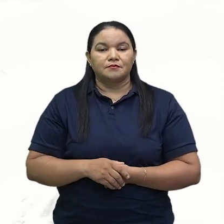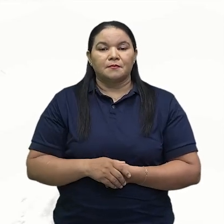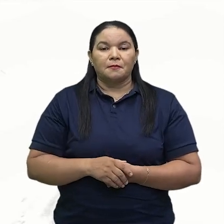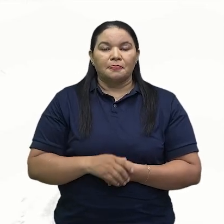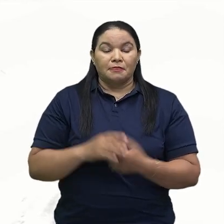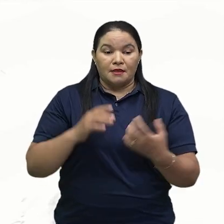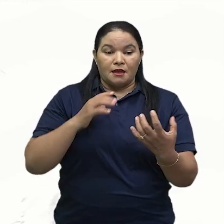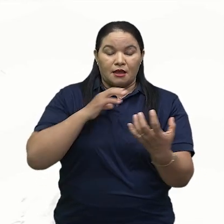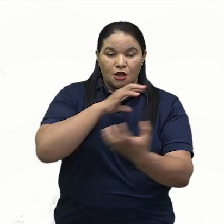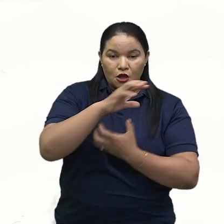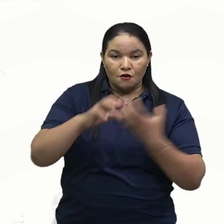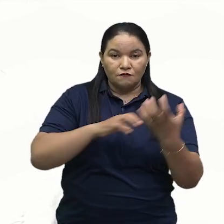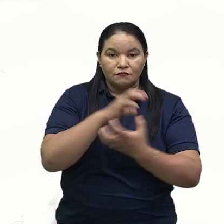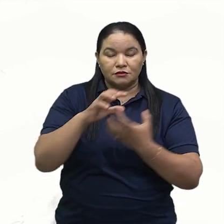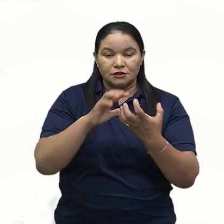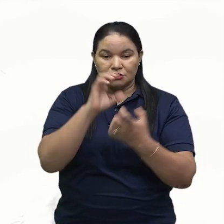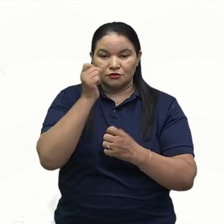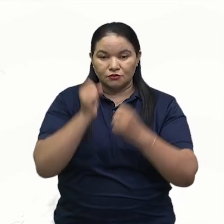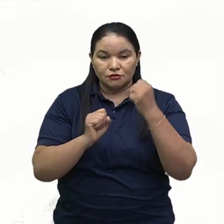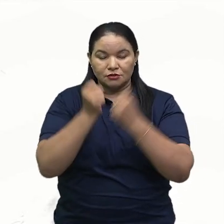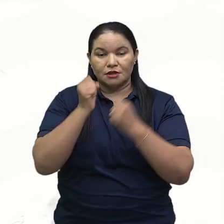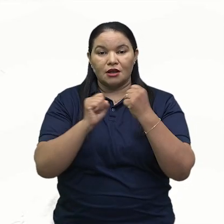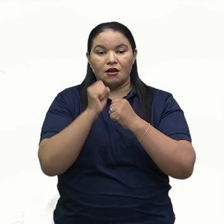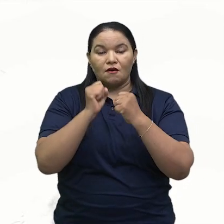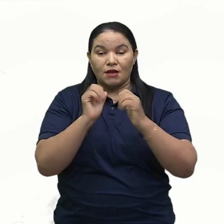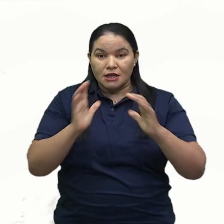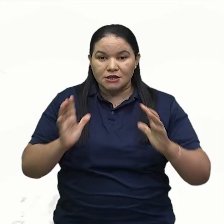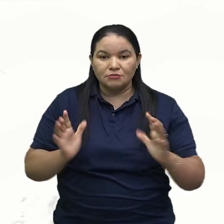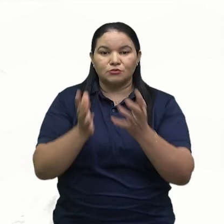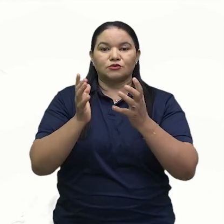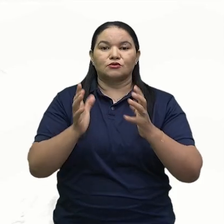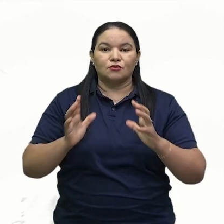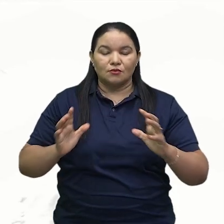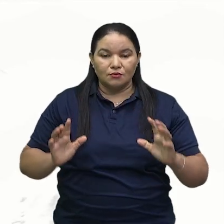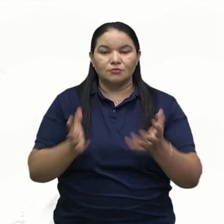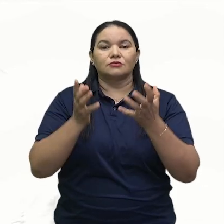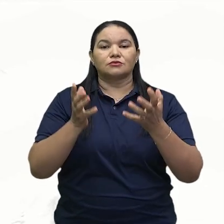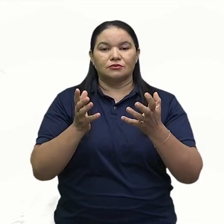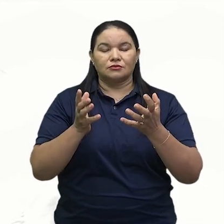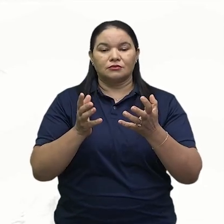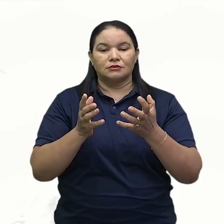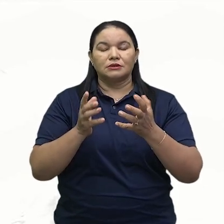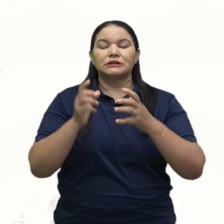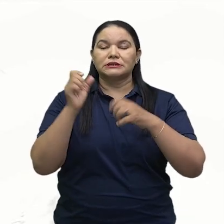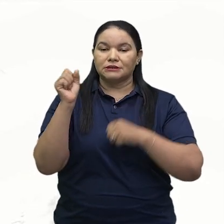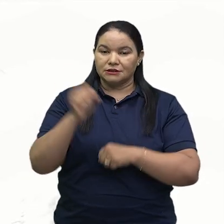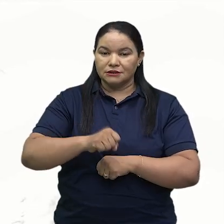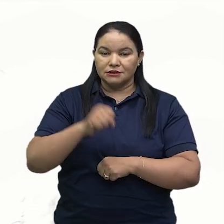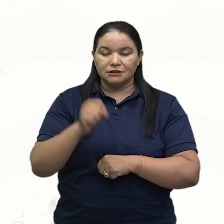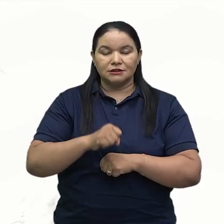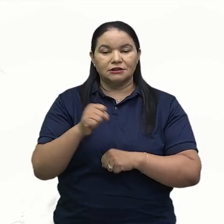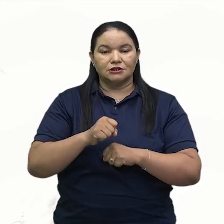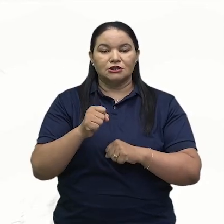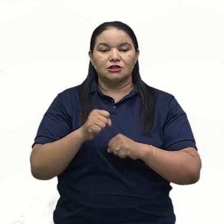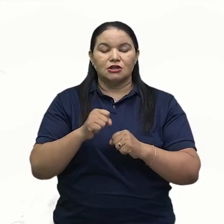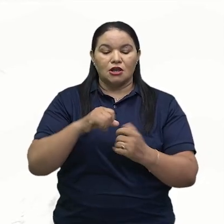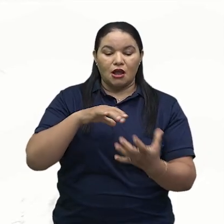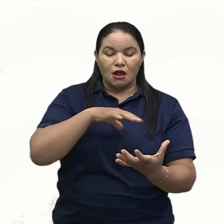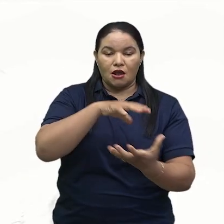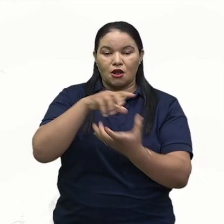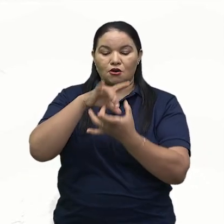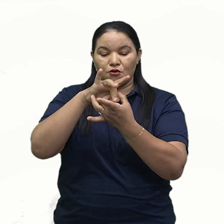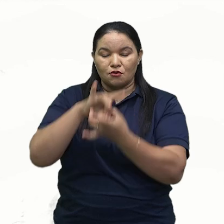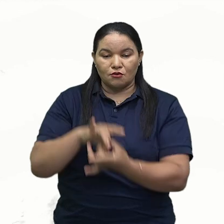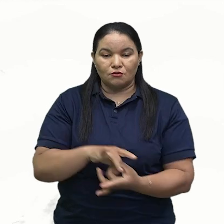ela impulsionou ainda mais essas conexões, tá? Então a gente pode dizer sim que a globalização ela